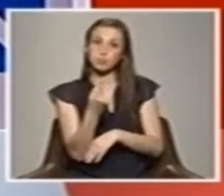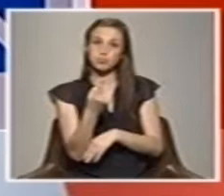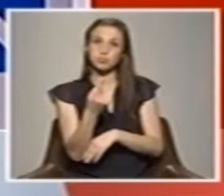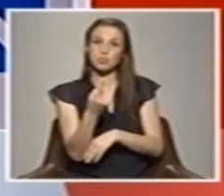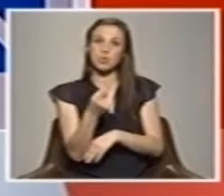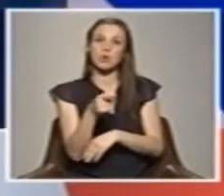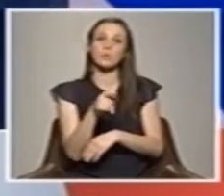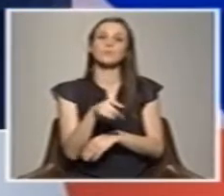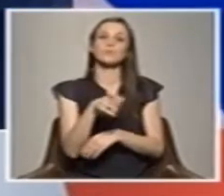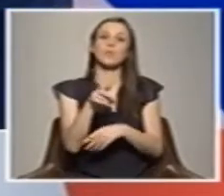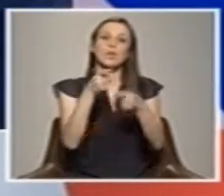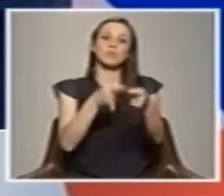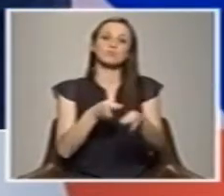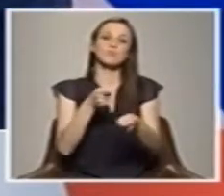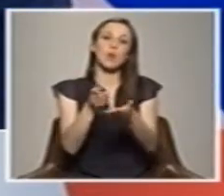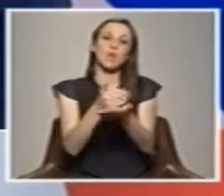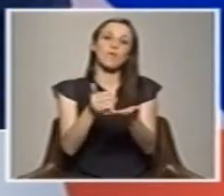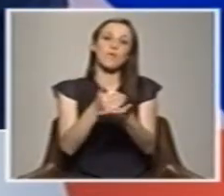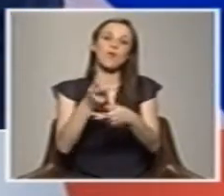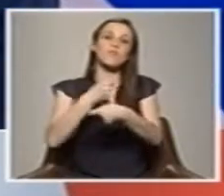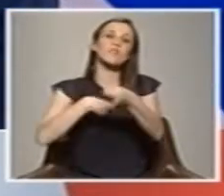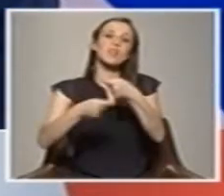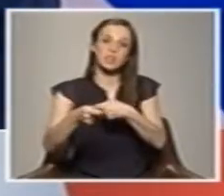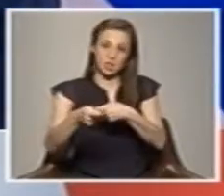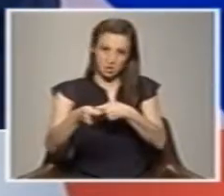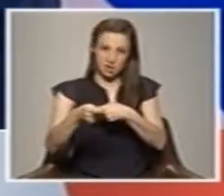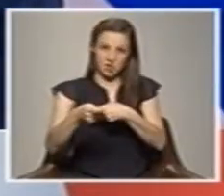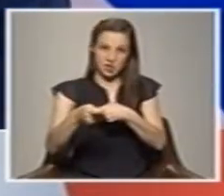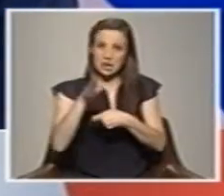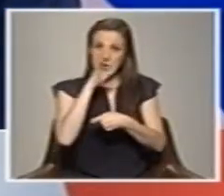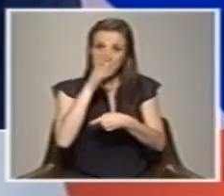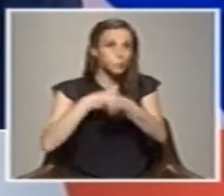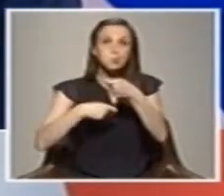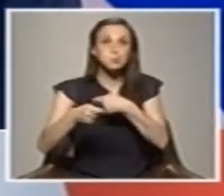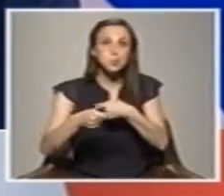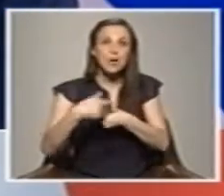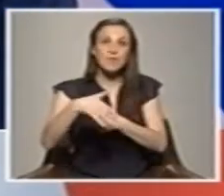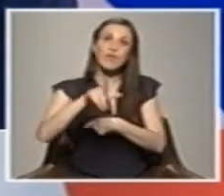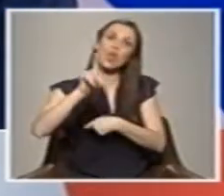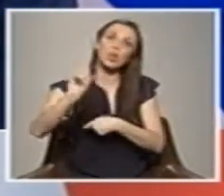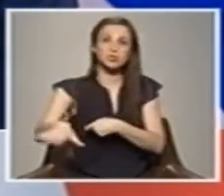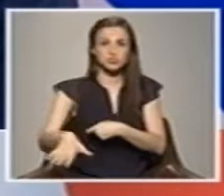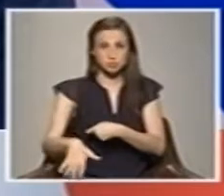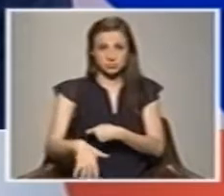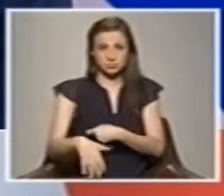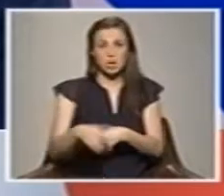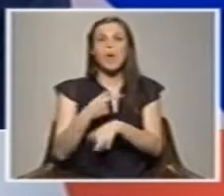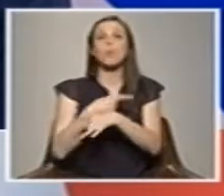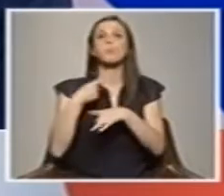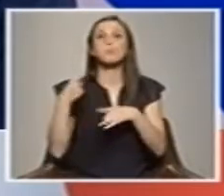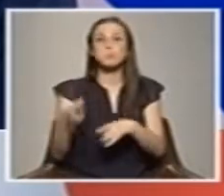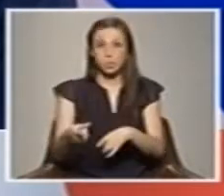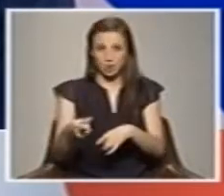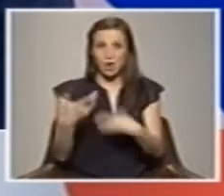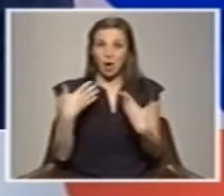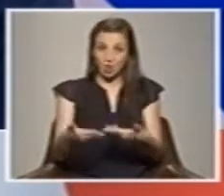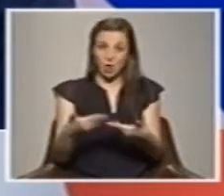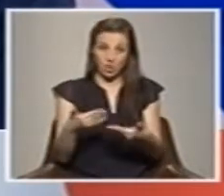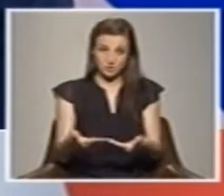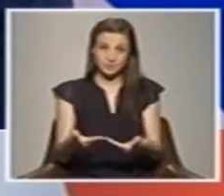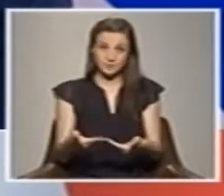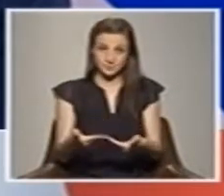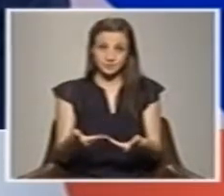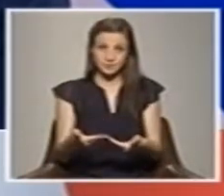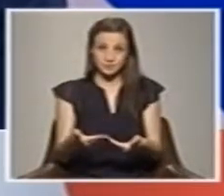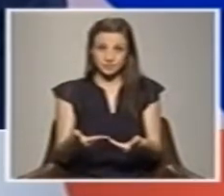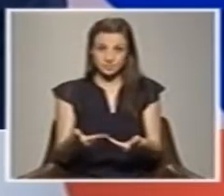hortofruticultura, venda a grosso, aquilo que não é vendido vai parar aos aterros imediatamente. Porquê? Porque não há, em tempo real,